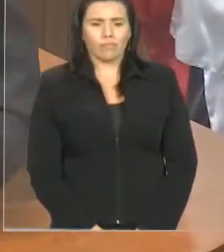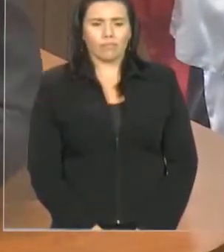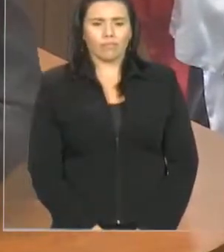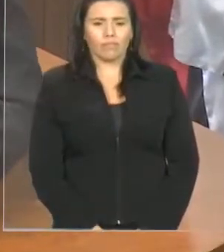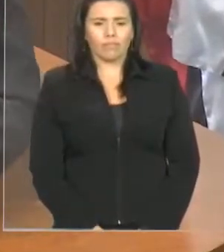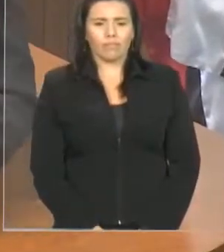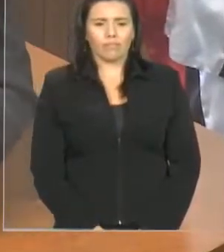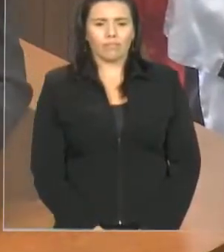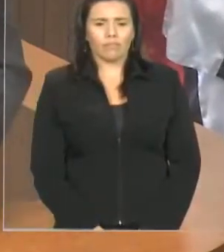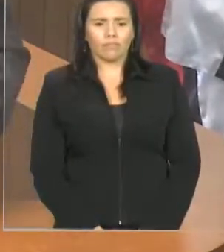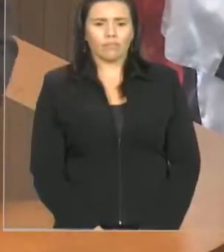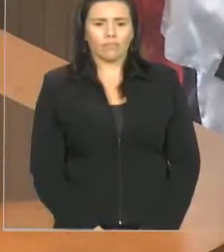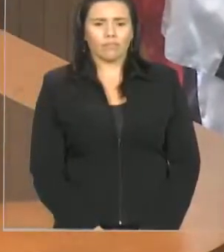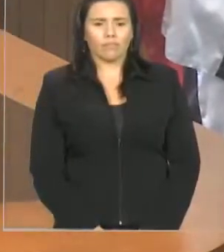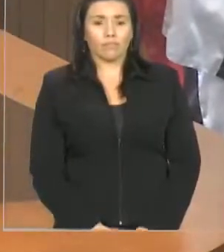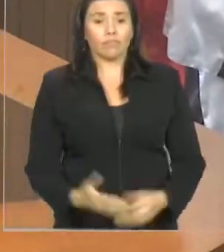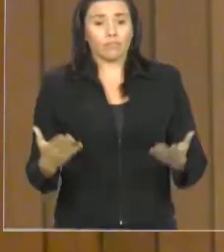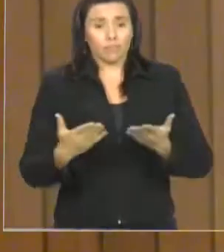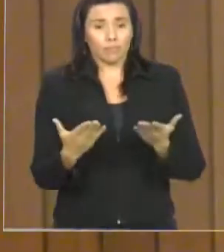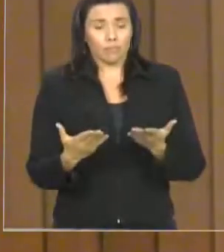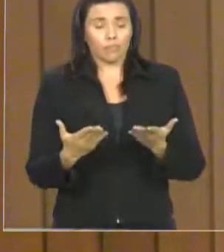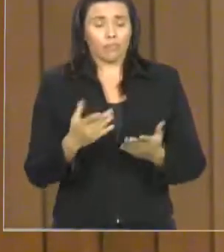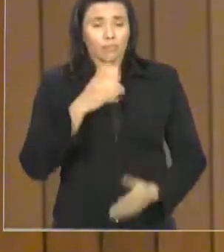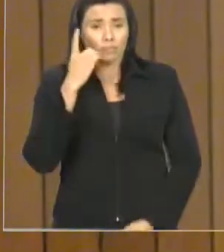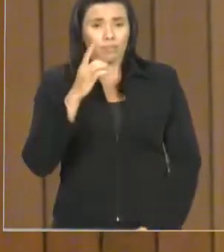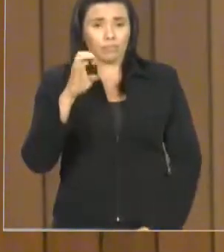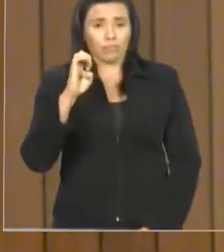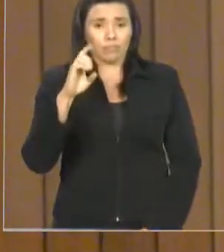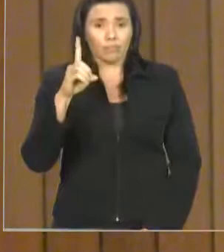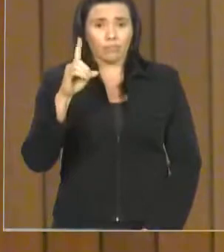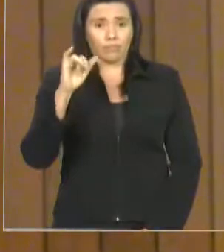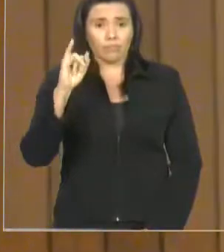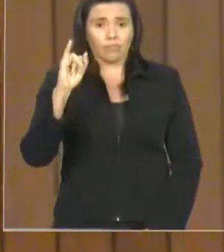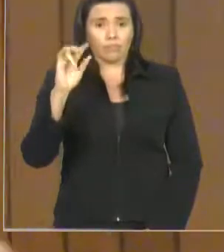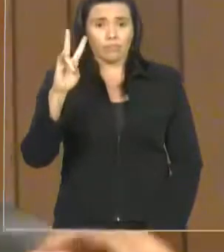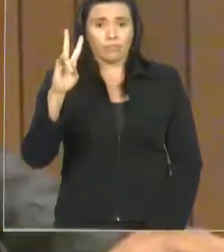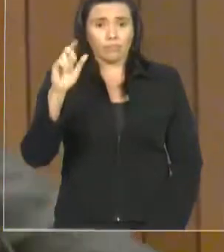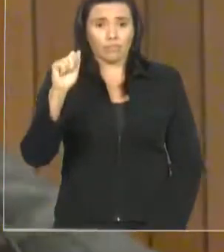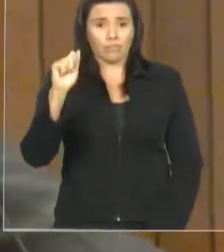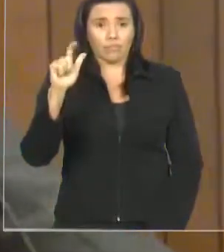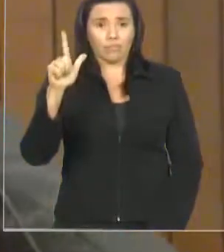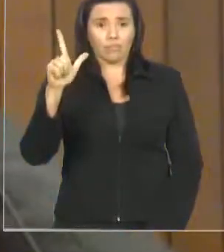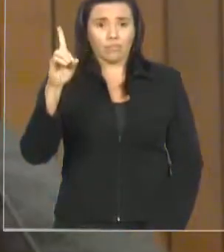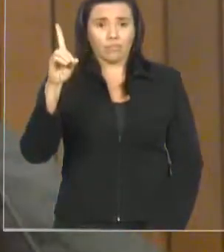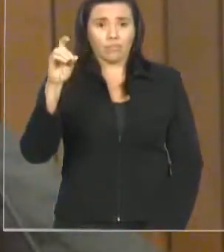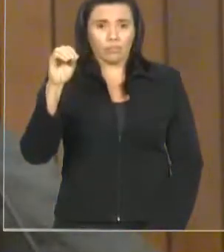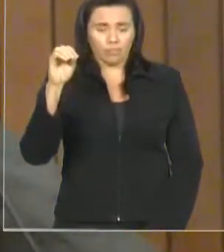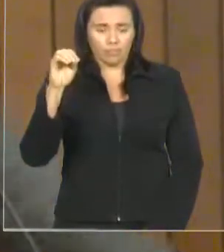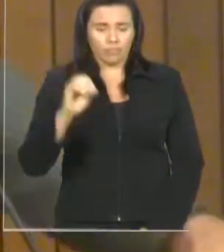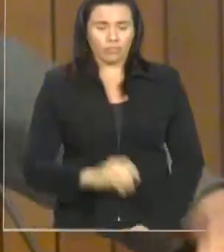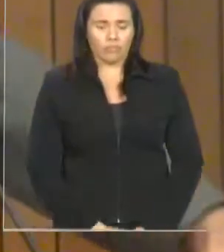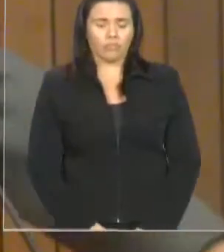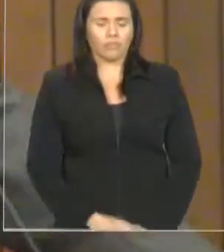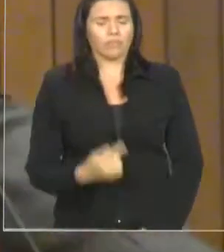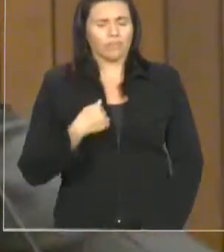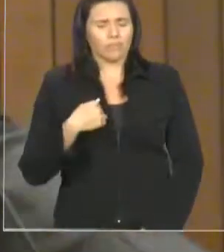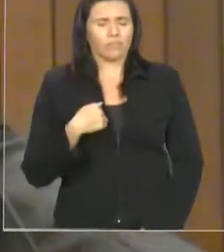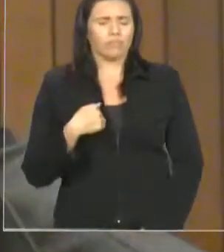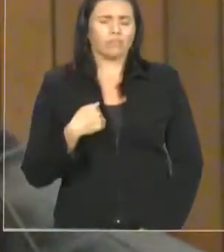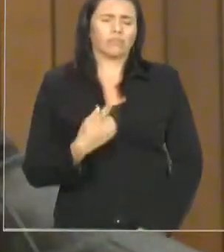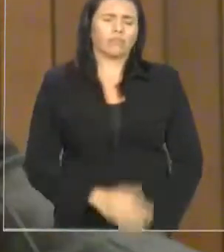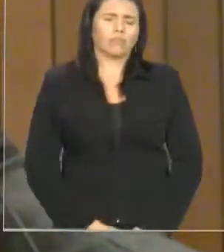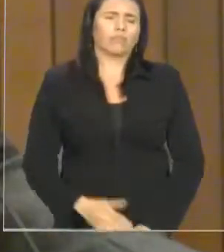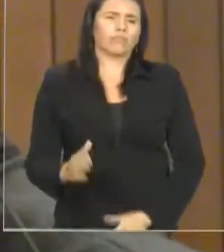E hoje, deputado Edvaldo Holanda, eu fiquei muito feliz que recebi a notícia, inclusive do nosso